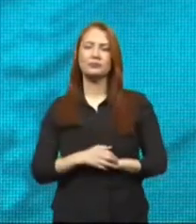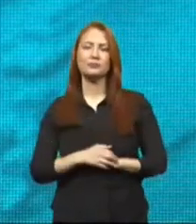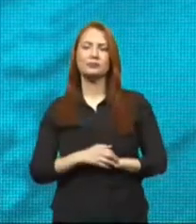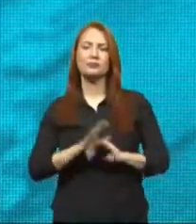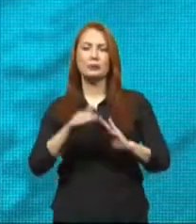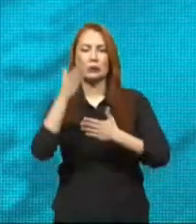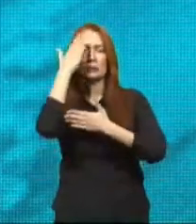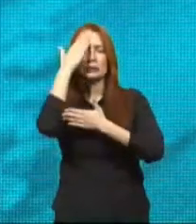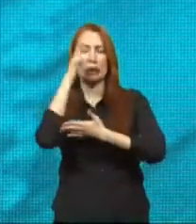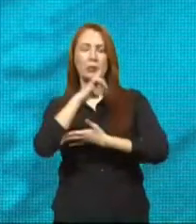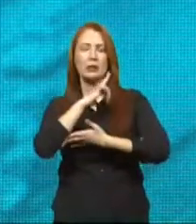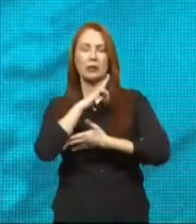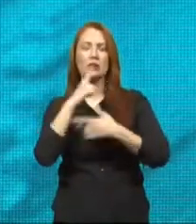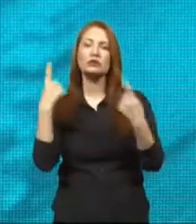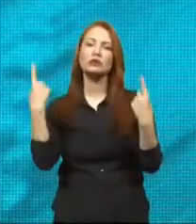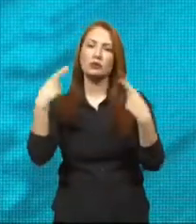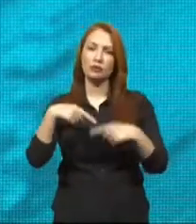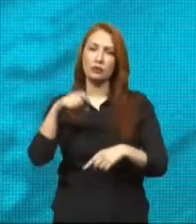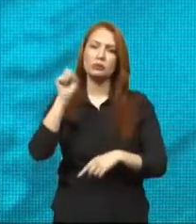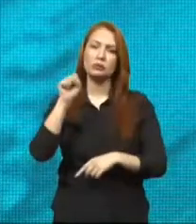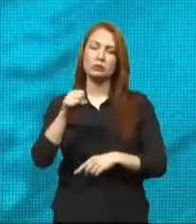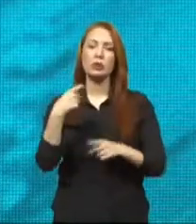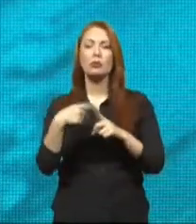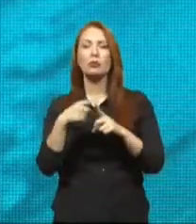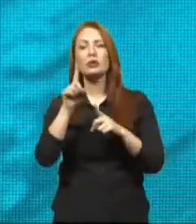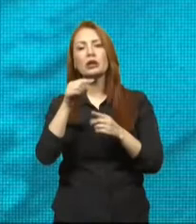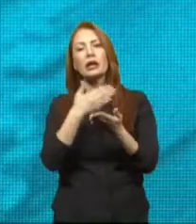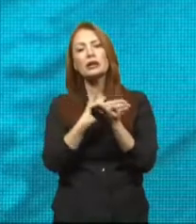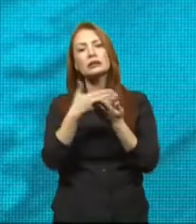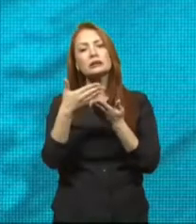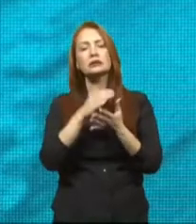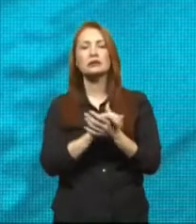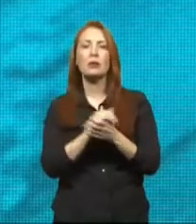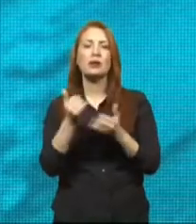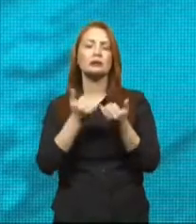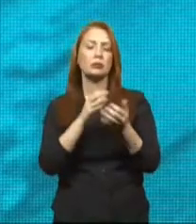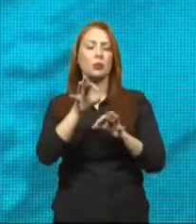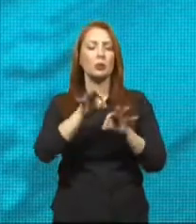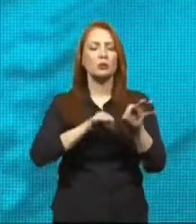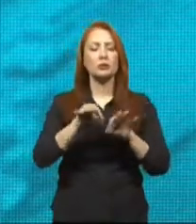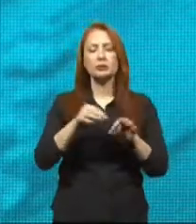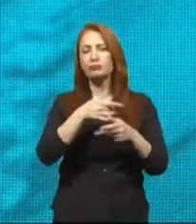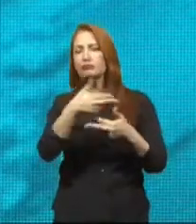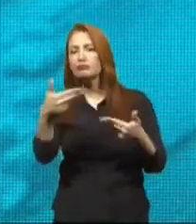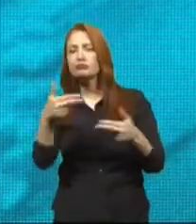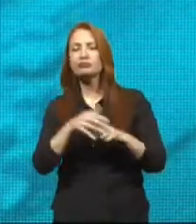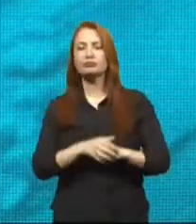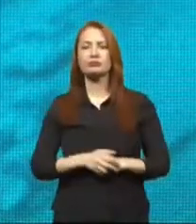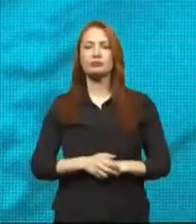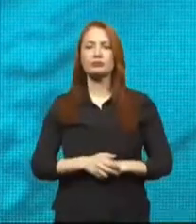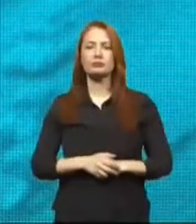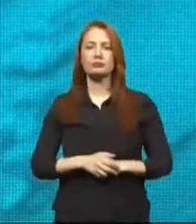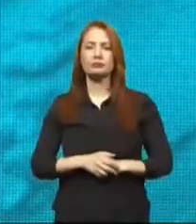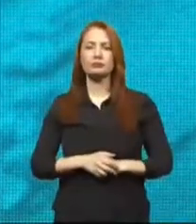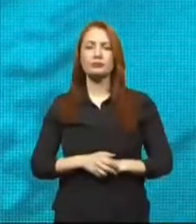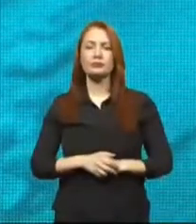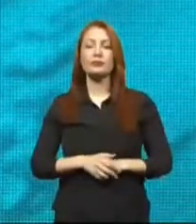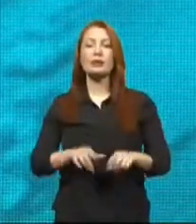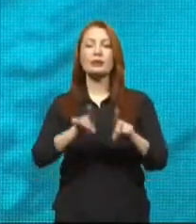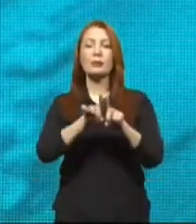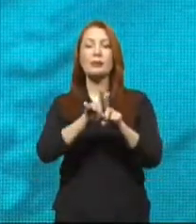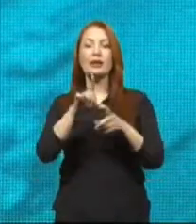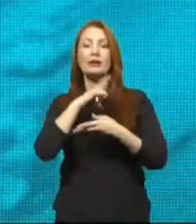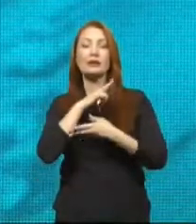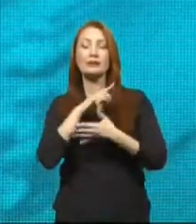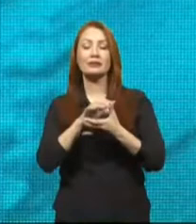esses desafios que ainda são bem iniciais, né, de organização, enfim, a gente tem também um pouco desse olhar